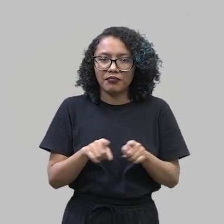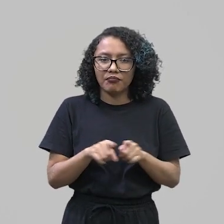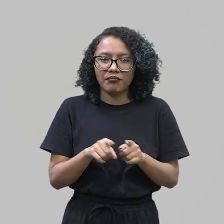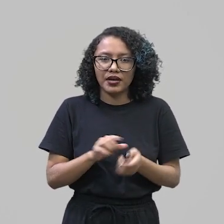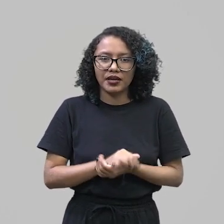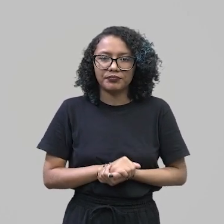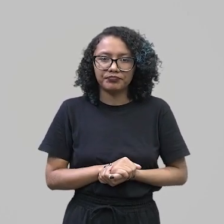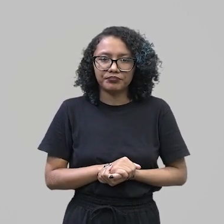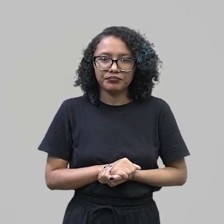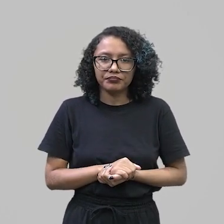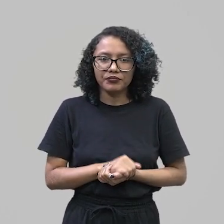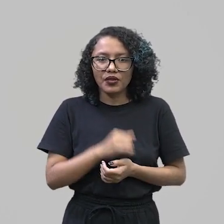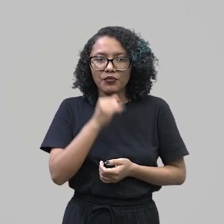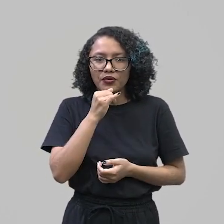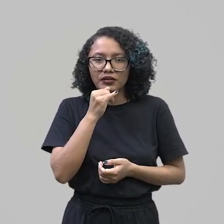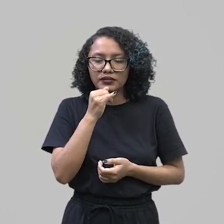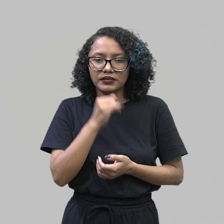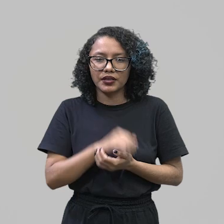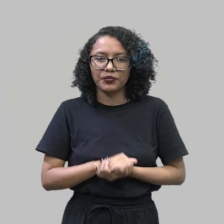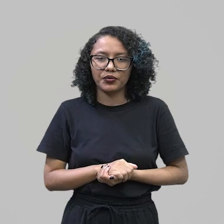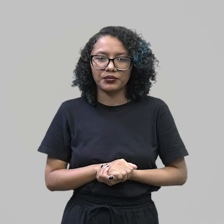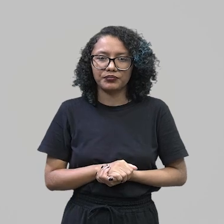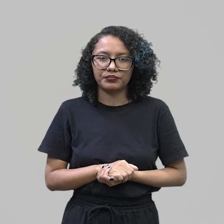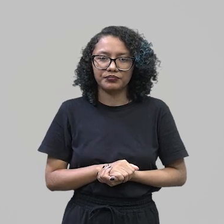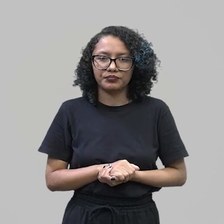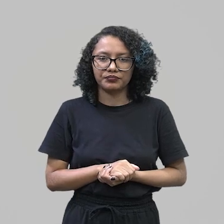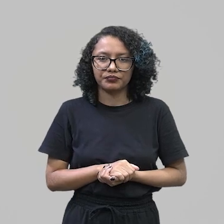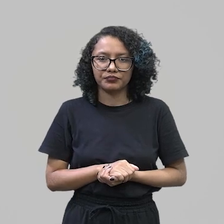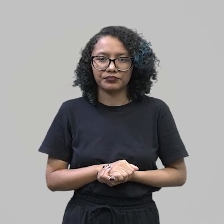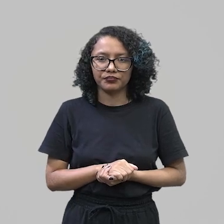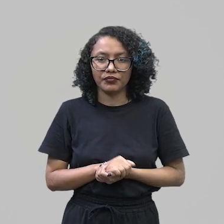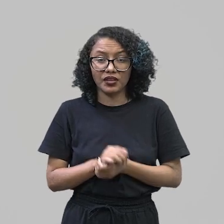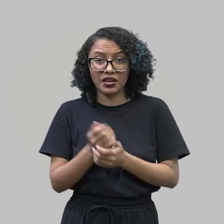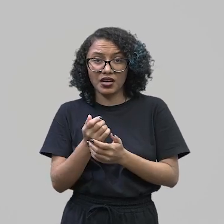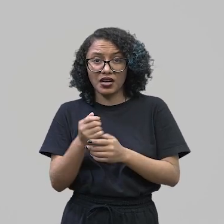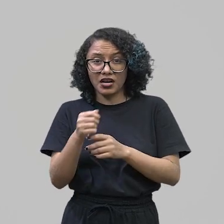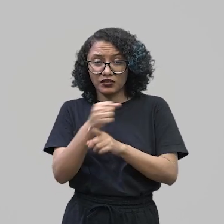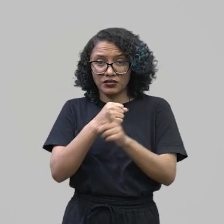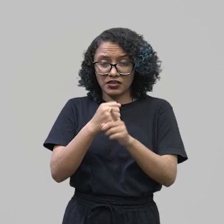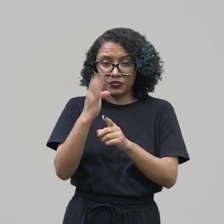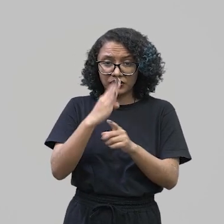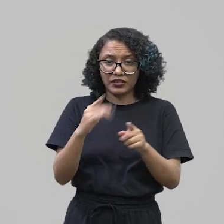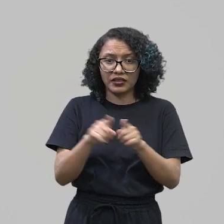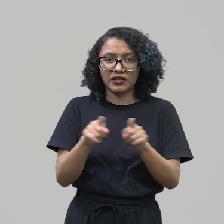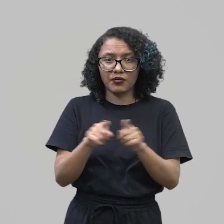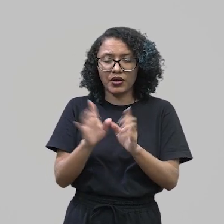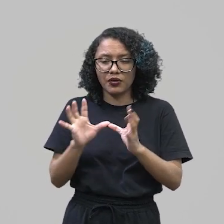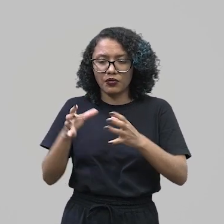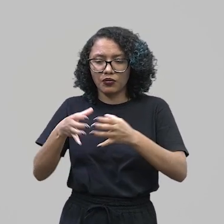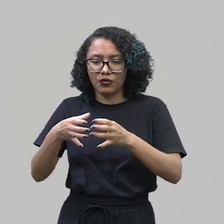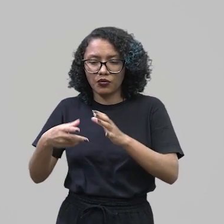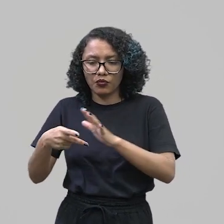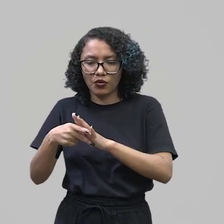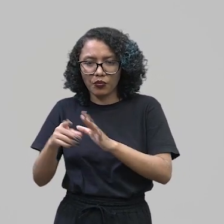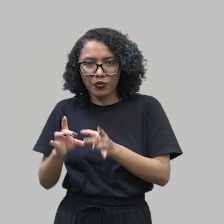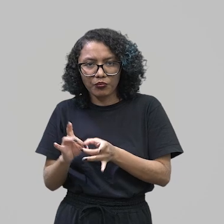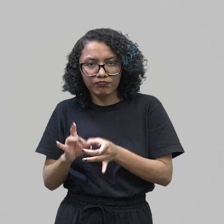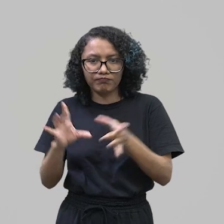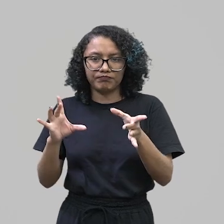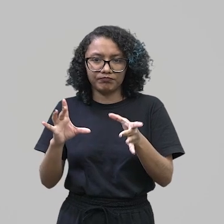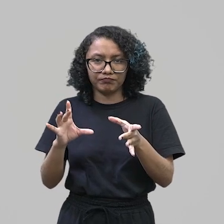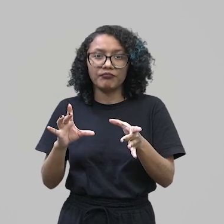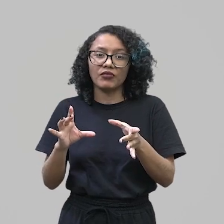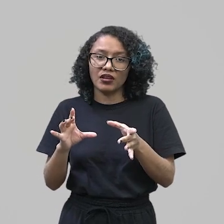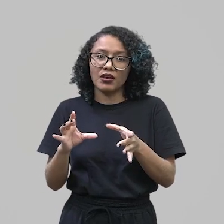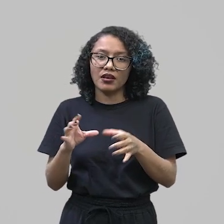Sociedade Brasileira contra a Escravidão e o Clube do Abolicionismo também serão locais em que haverá